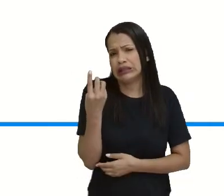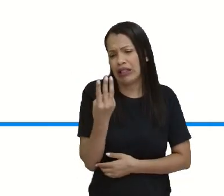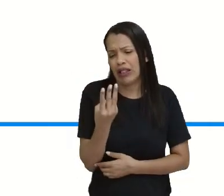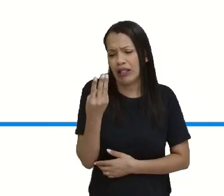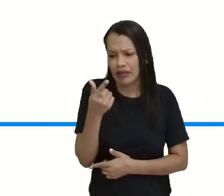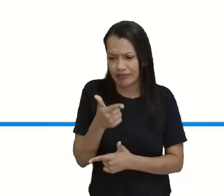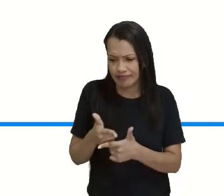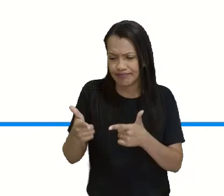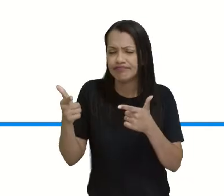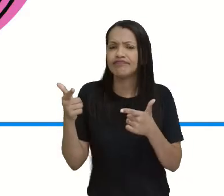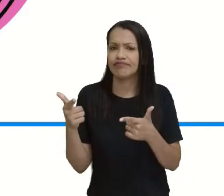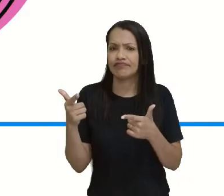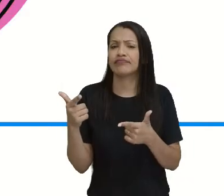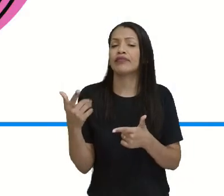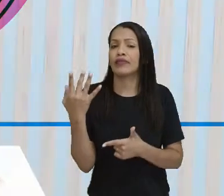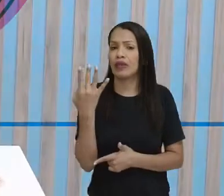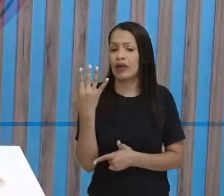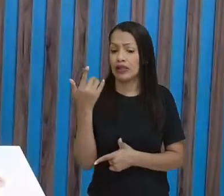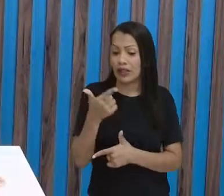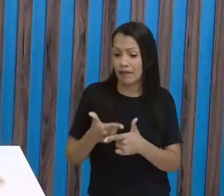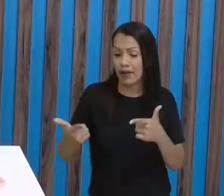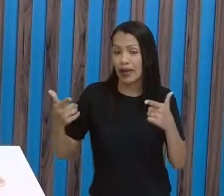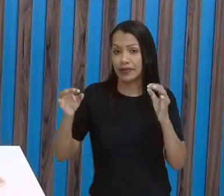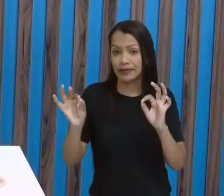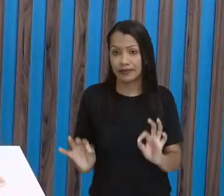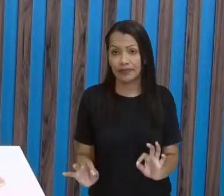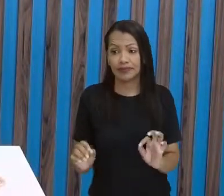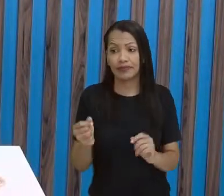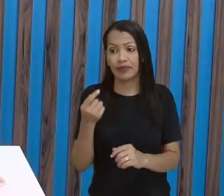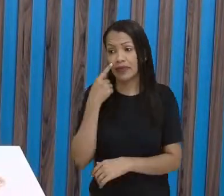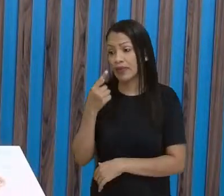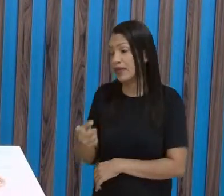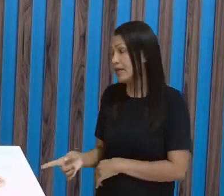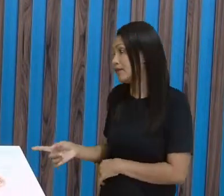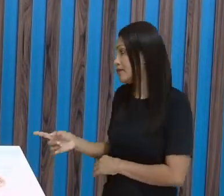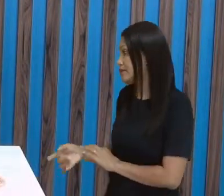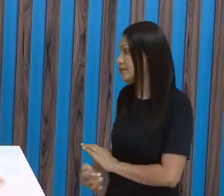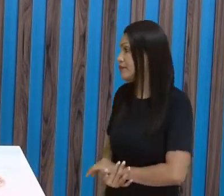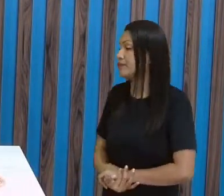Vamos lá. De olho na mesa, para falar um pouquinho sobre